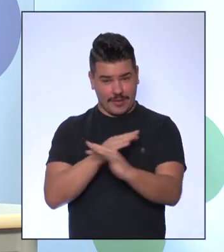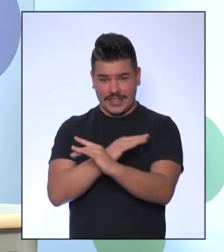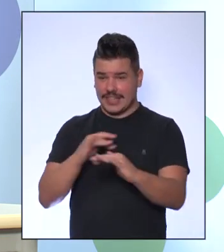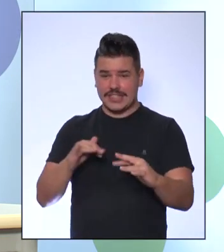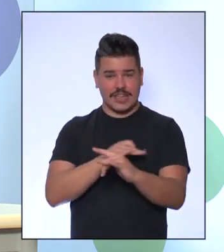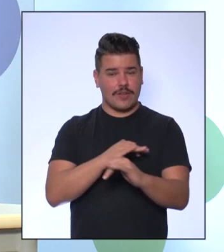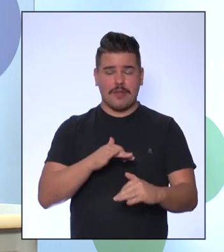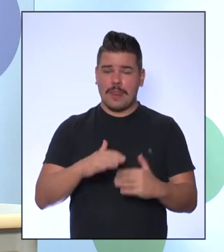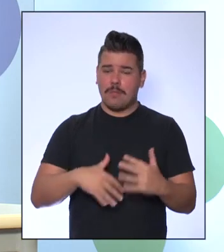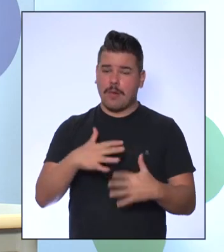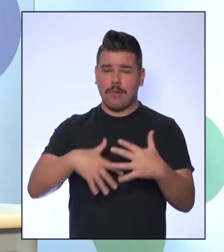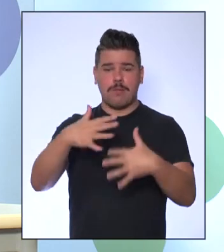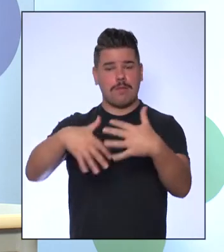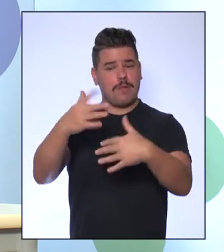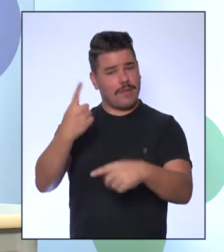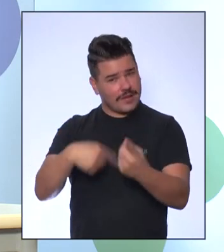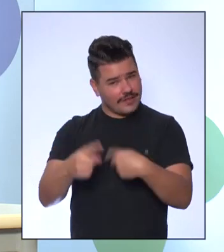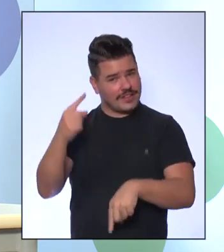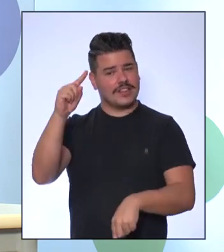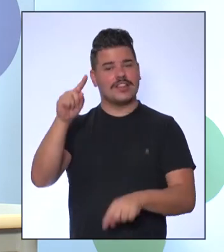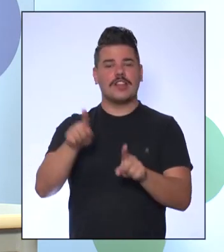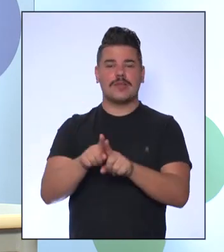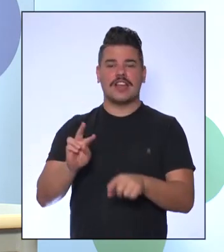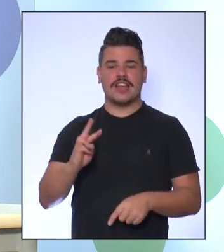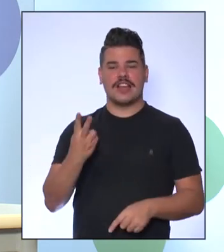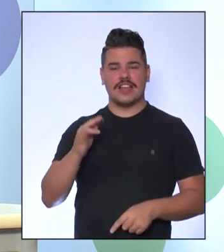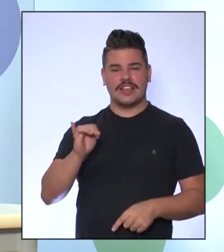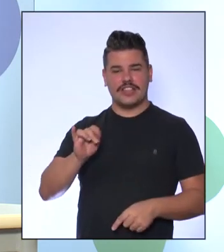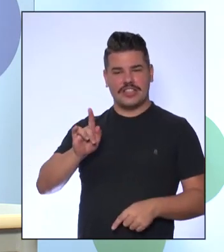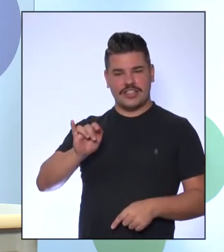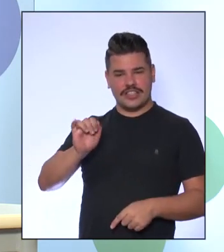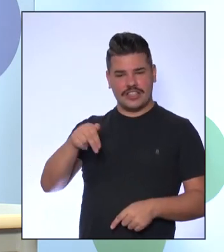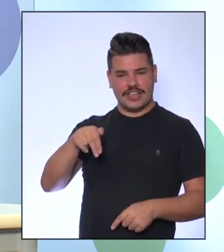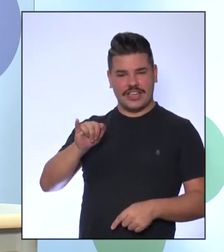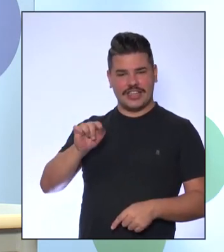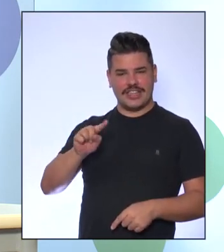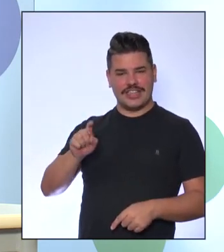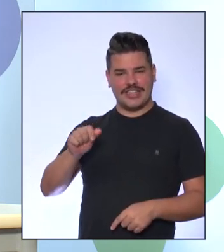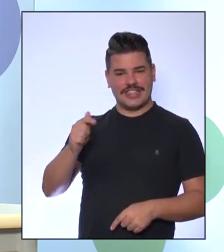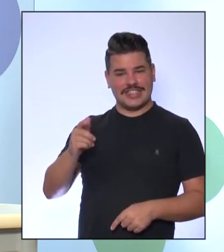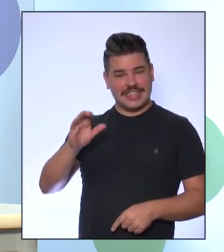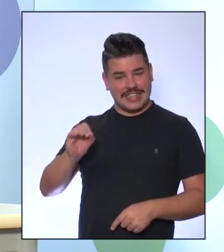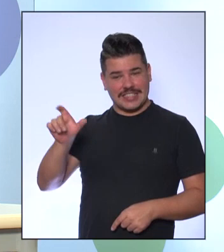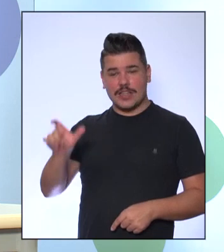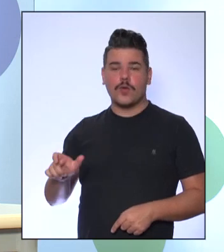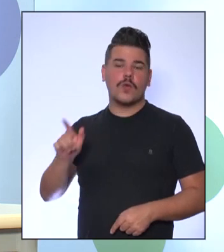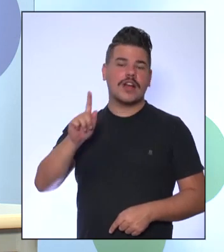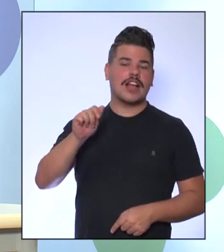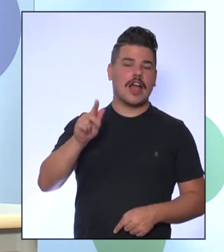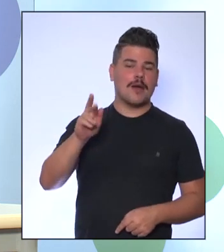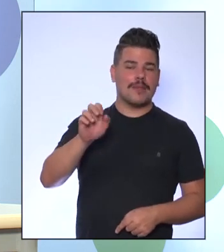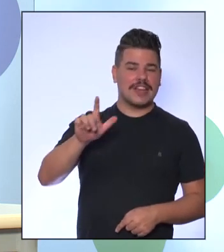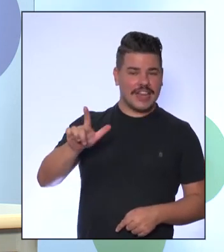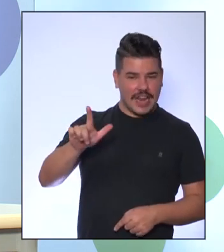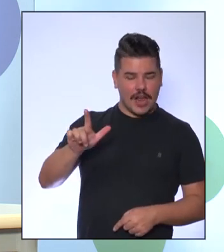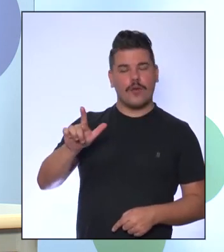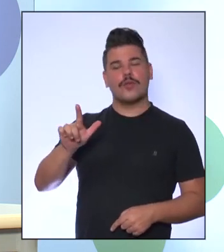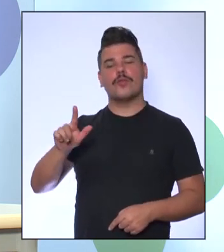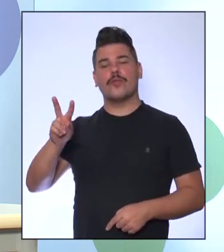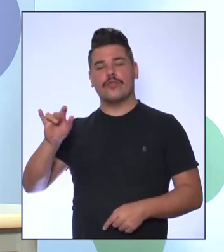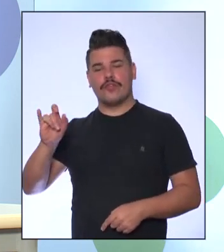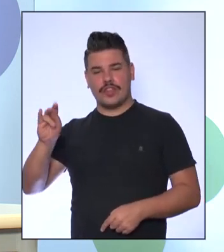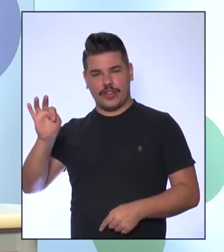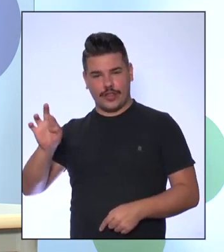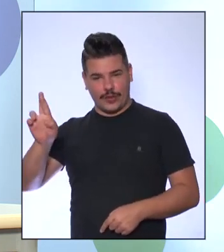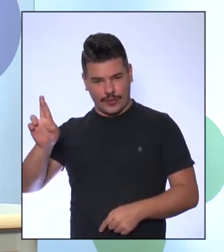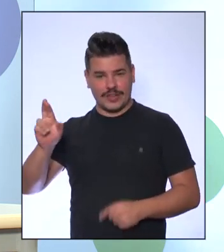E sobre a higienização, nós temos o Gabriel e o Vitor Hugo falando sobre o saneamento